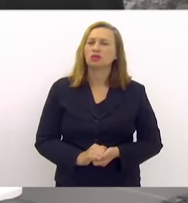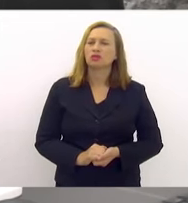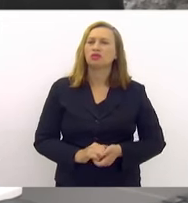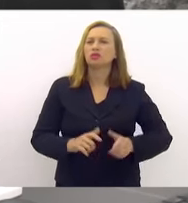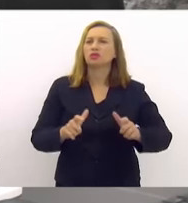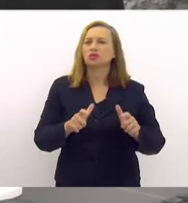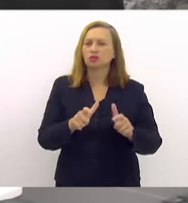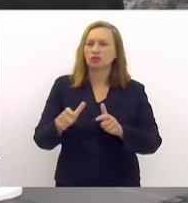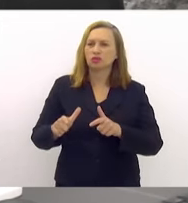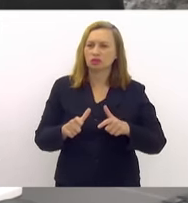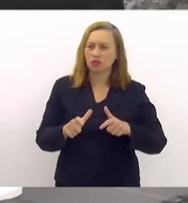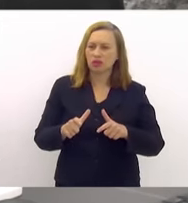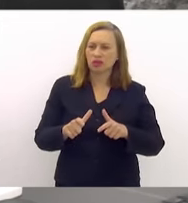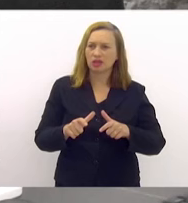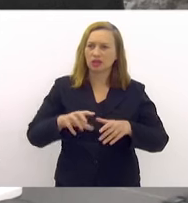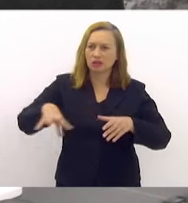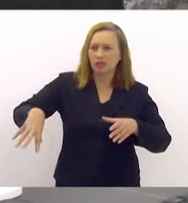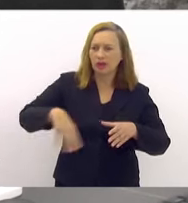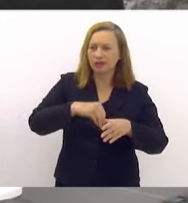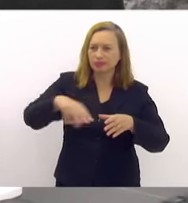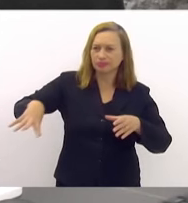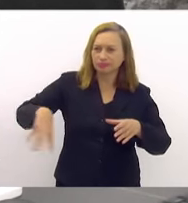princípios para a implementação